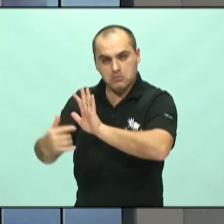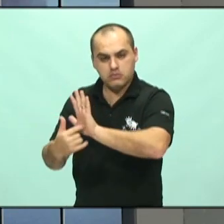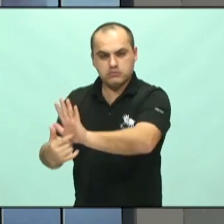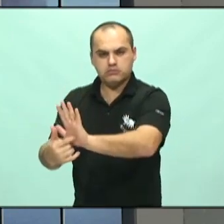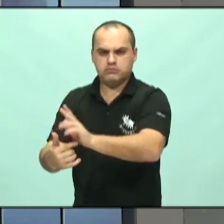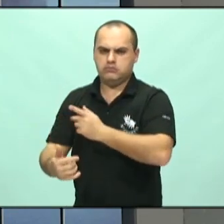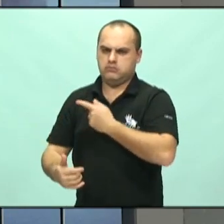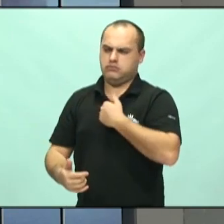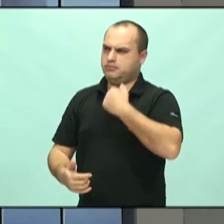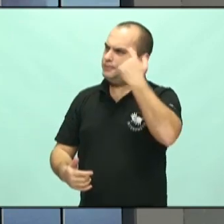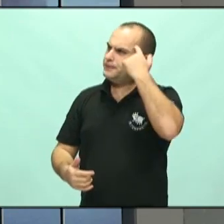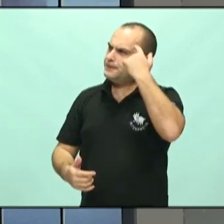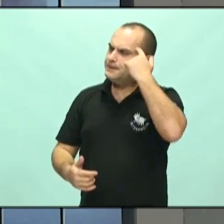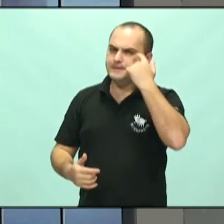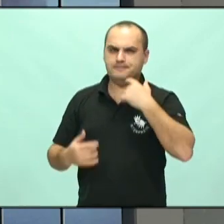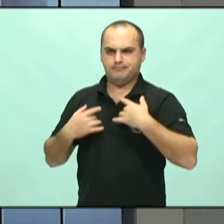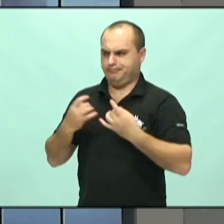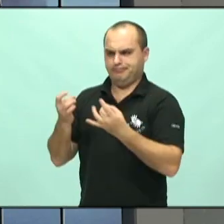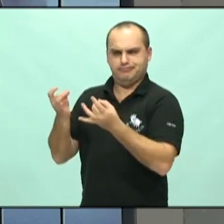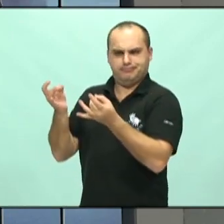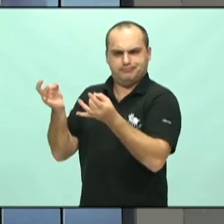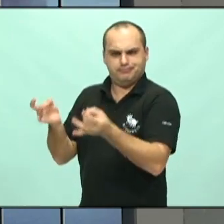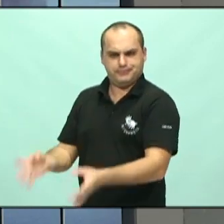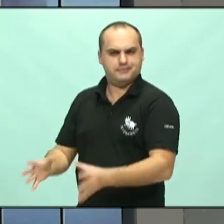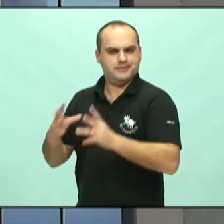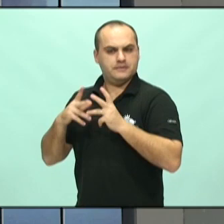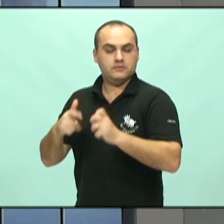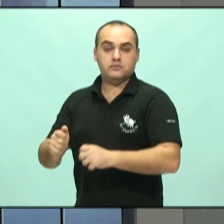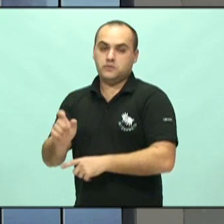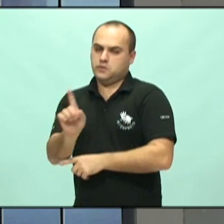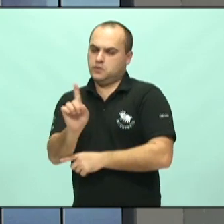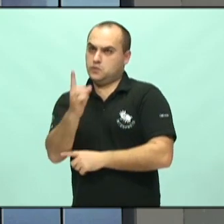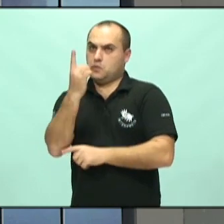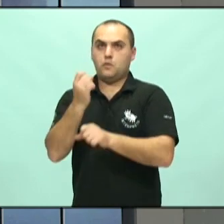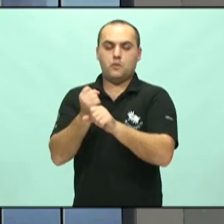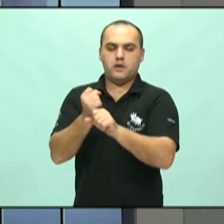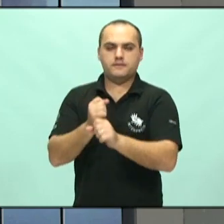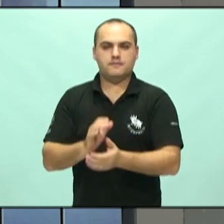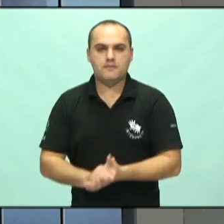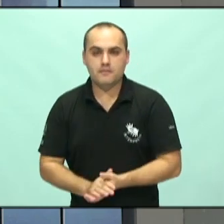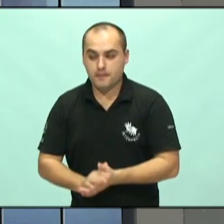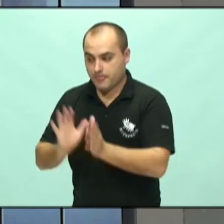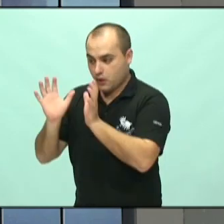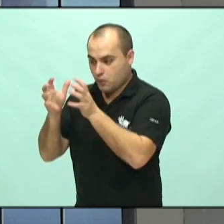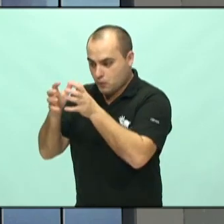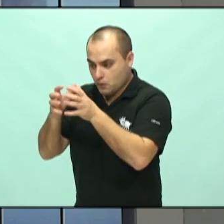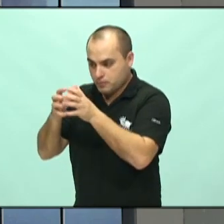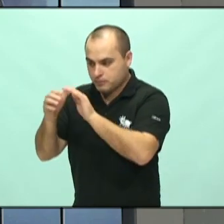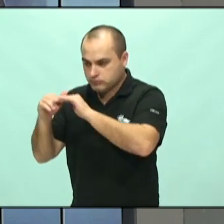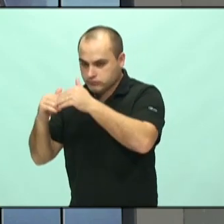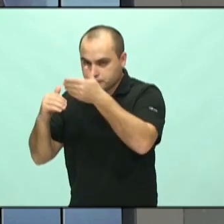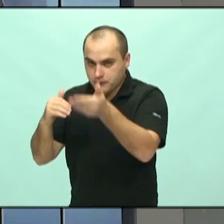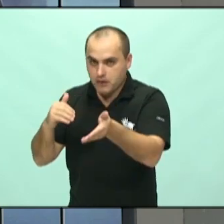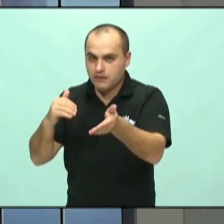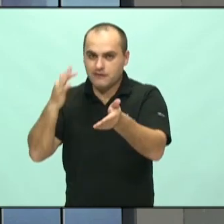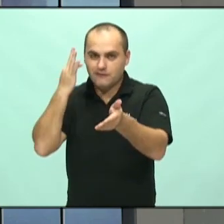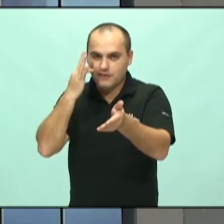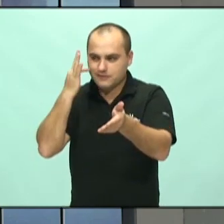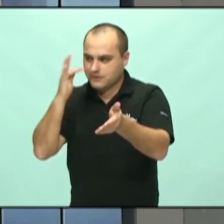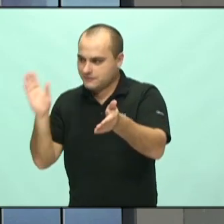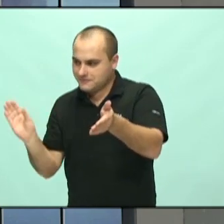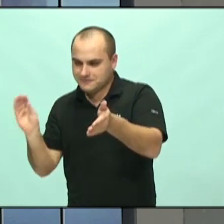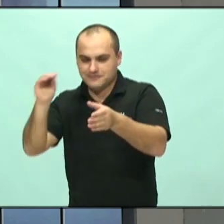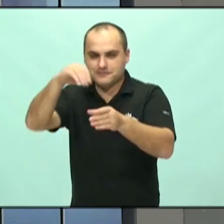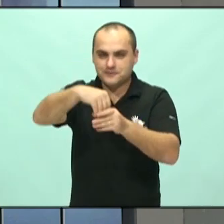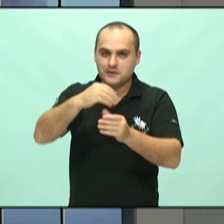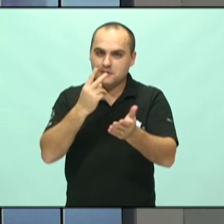de um ano, né? Trouxe o grupo para fora da universidade e a gente seguiu trabalhando, né? Na